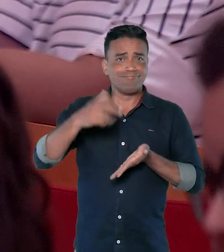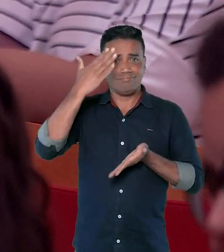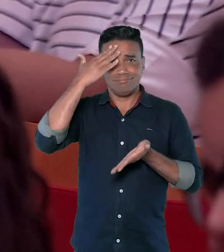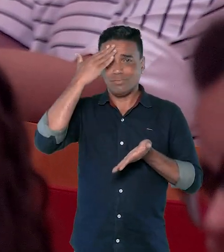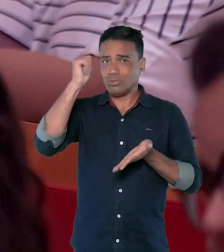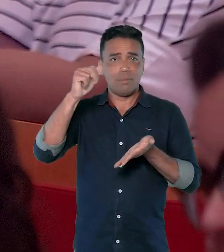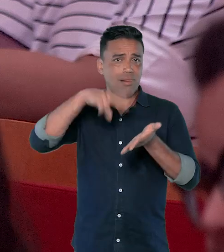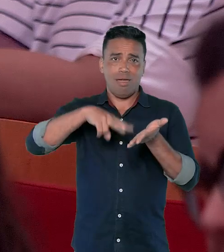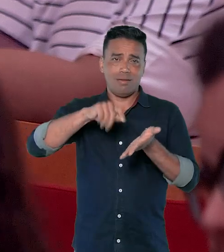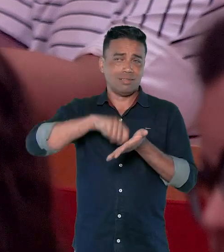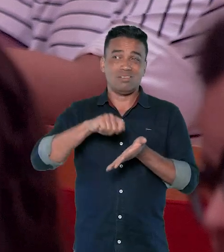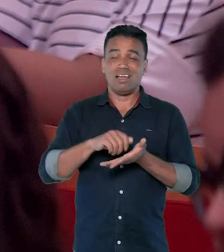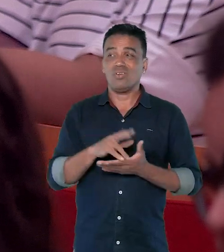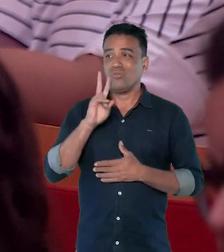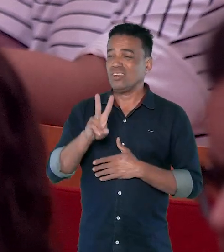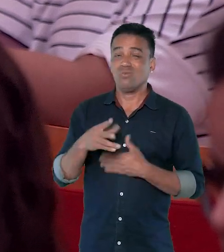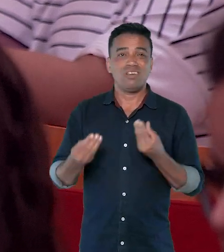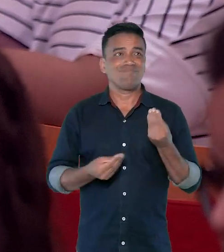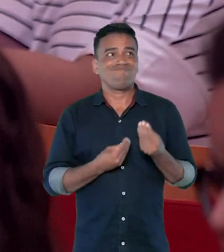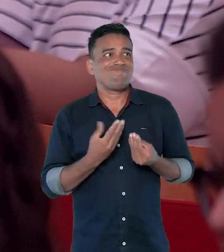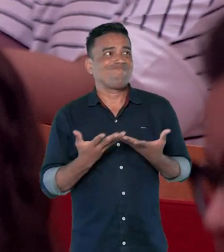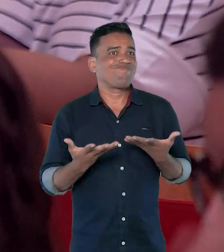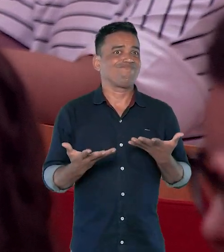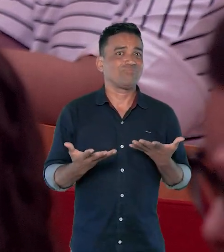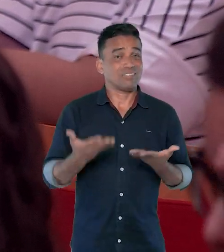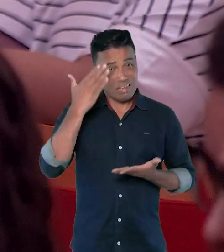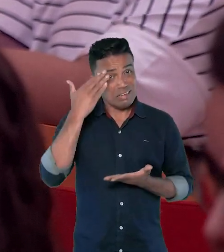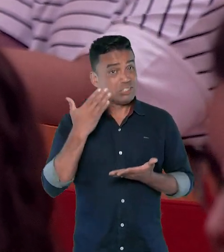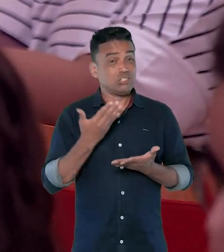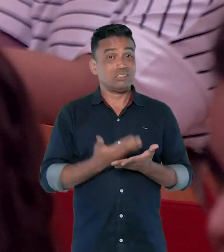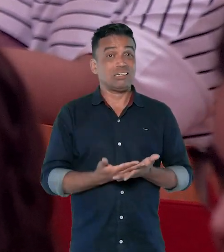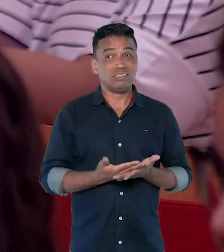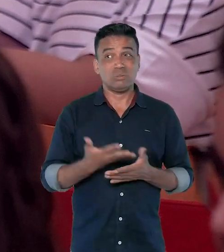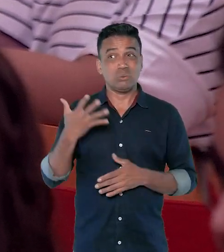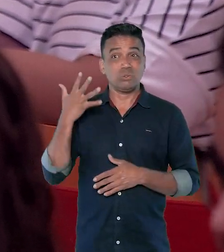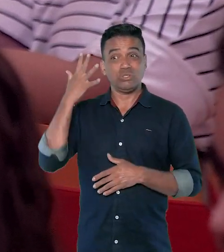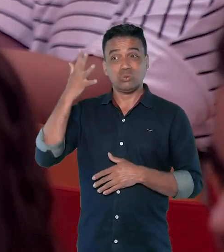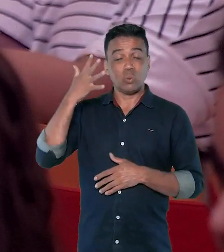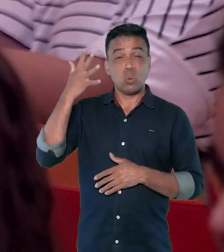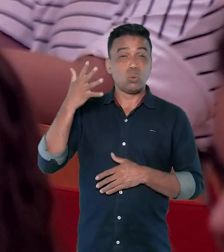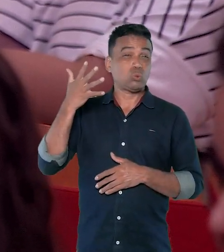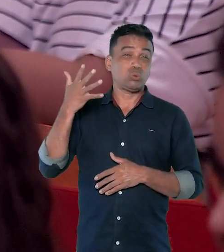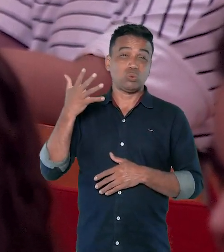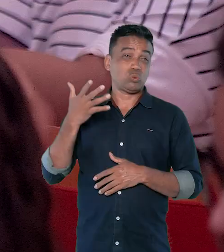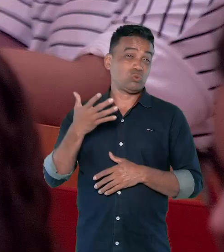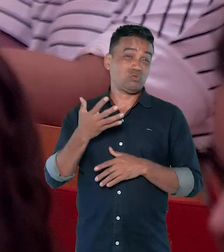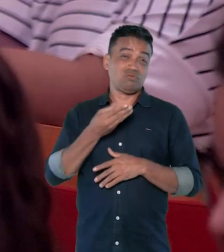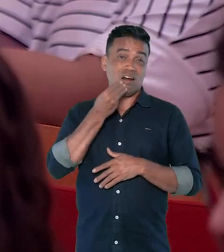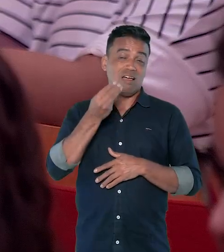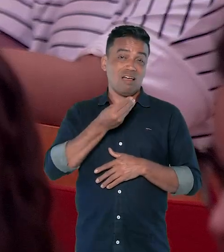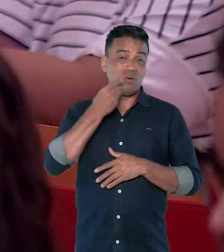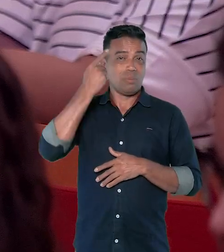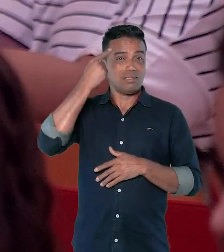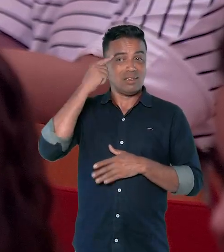eu fico, uma massa de manobra, acredita num discurso raso, facilmente, pensando na